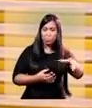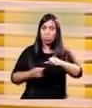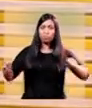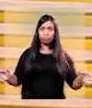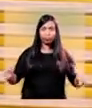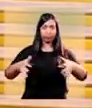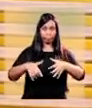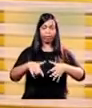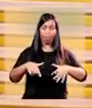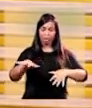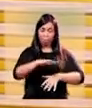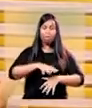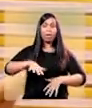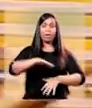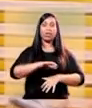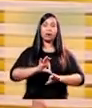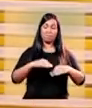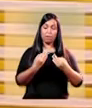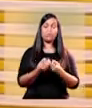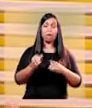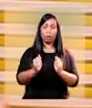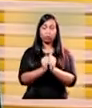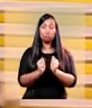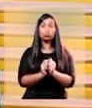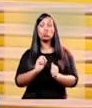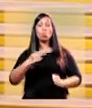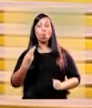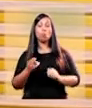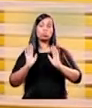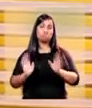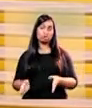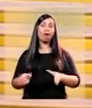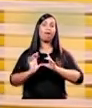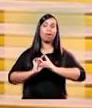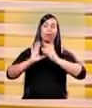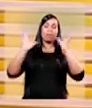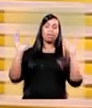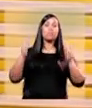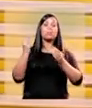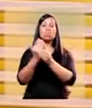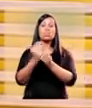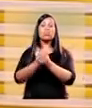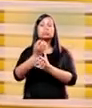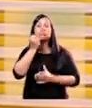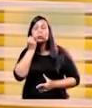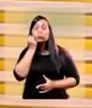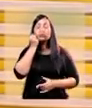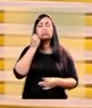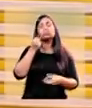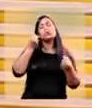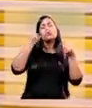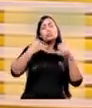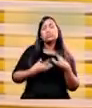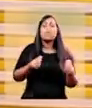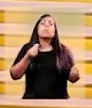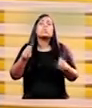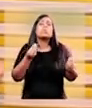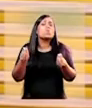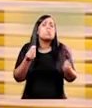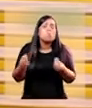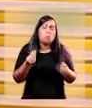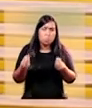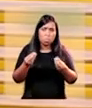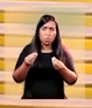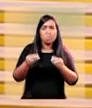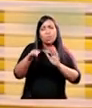família, né? Ou elas aguardam reinserção familiar, ou já estão aí disponíveis para um processo de adoção. Explica para a gente um pouquinho